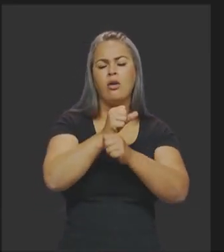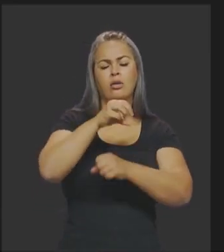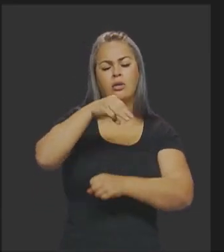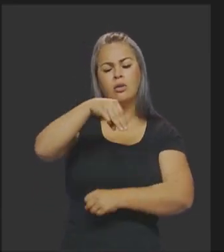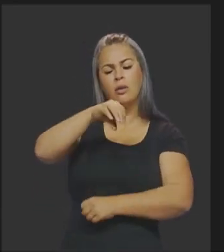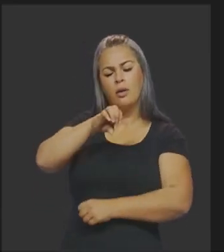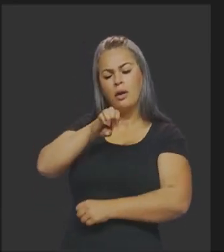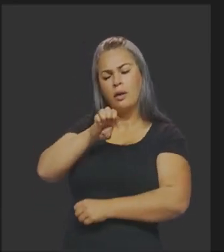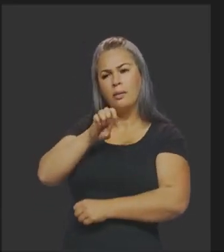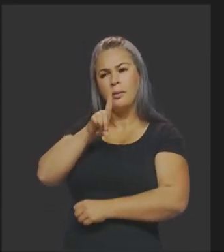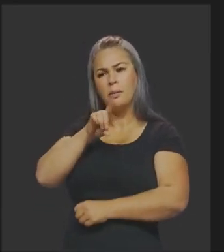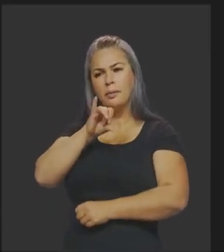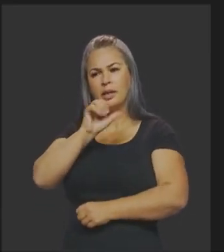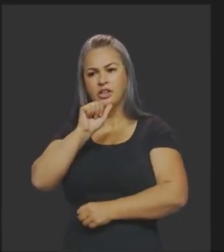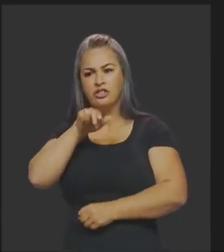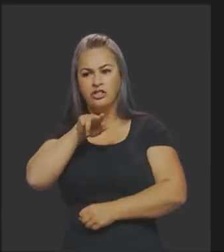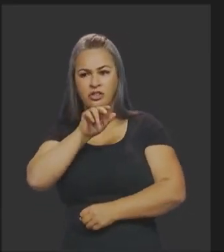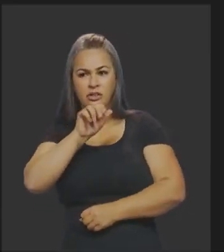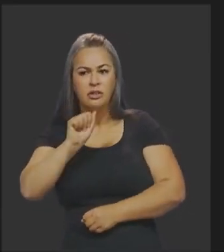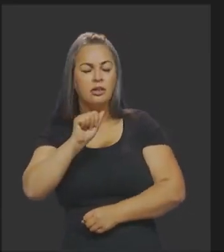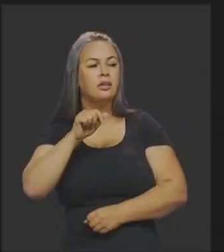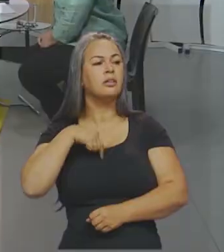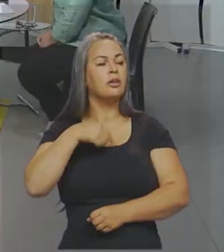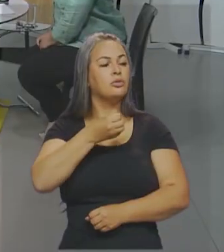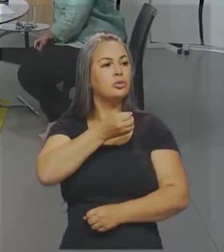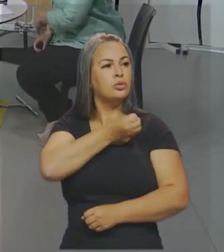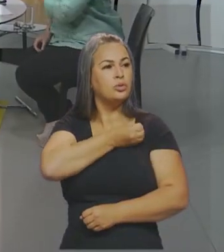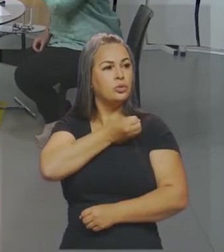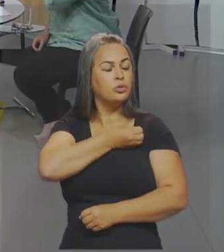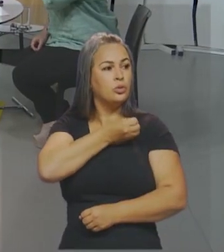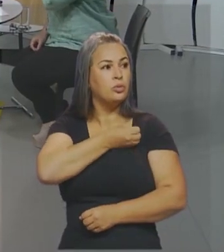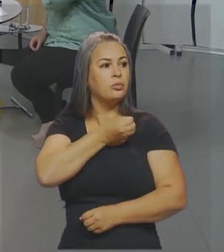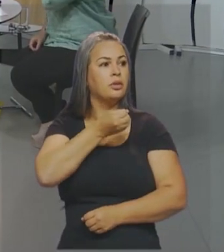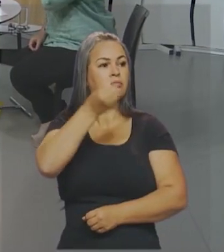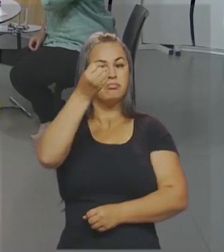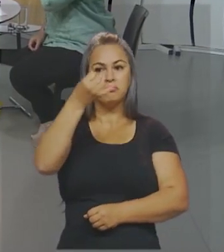números decimais. Ok, obrigado pela participação.